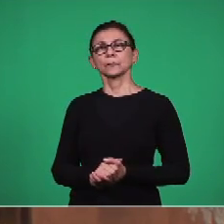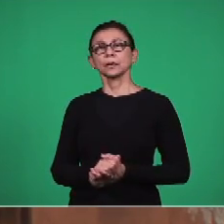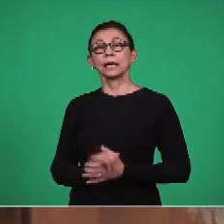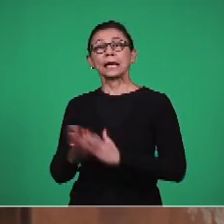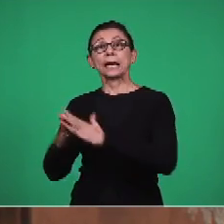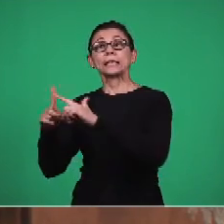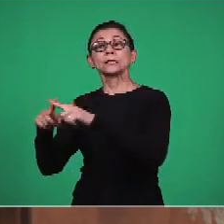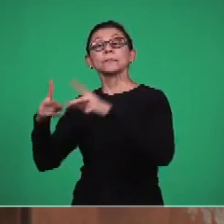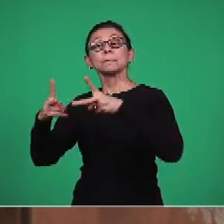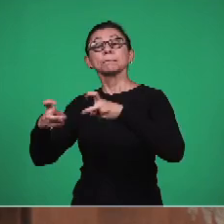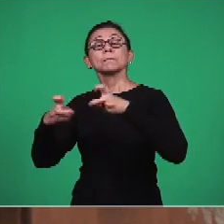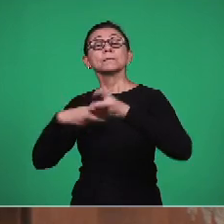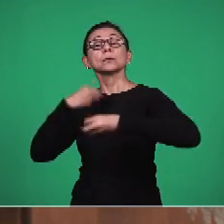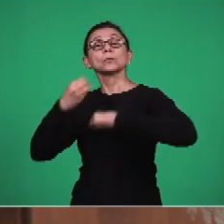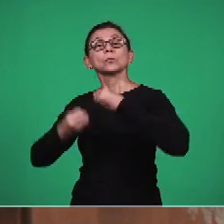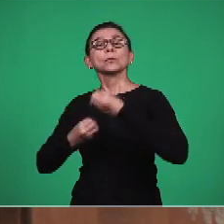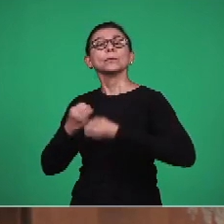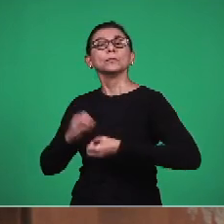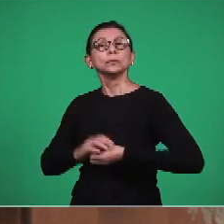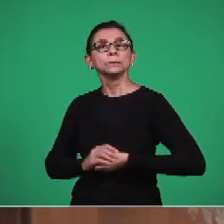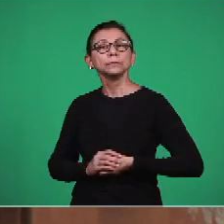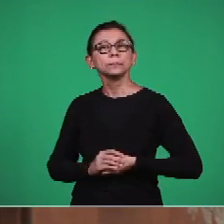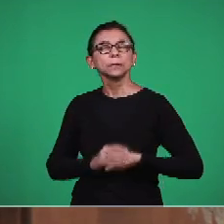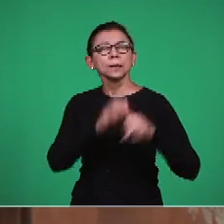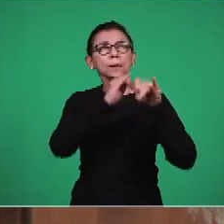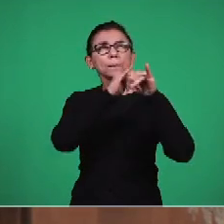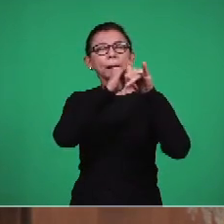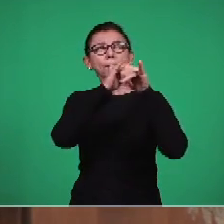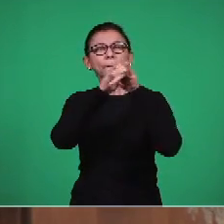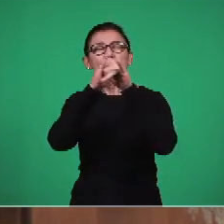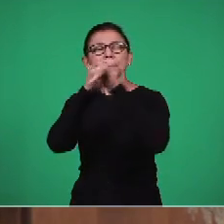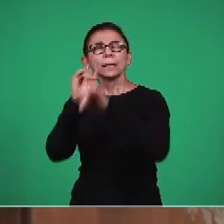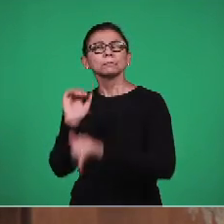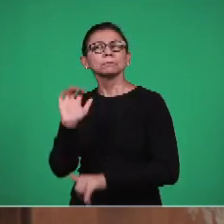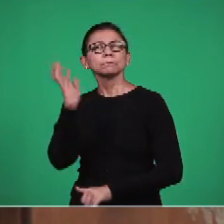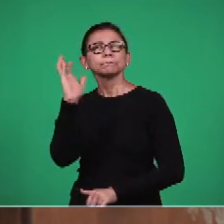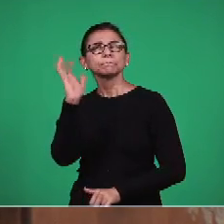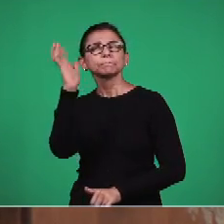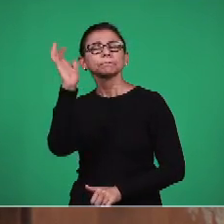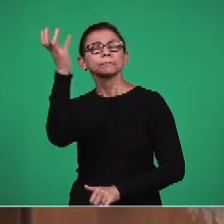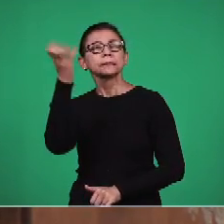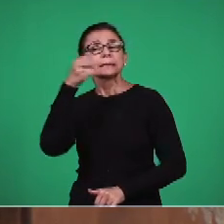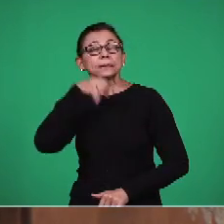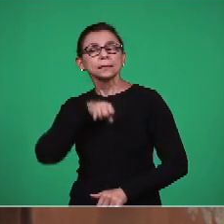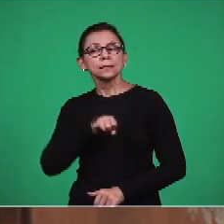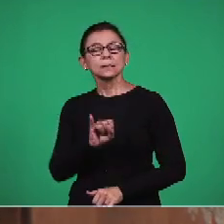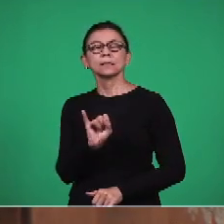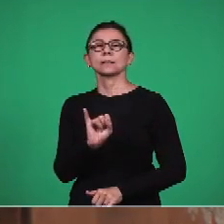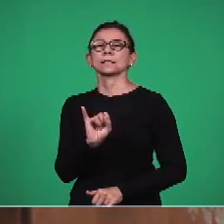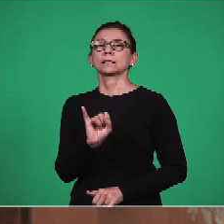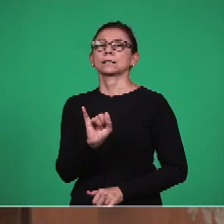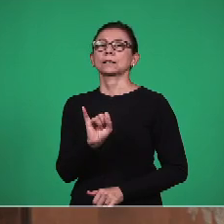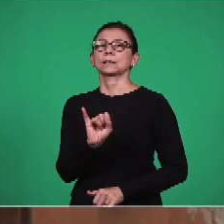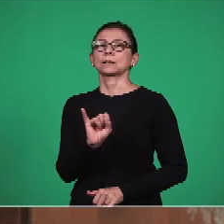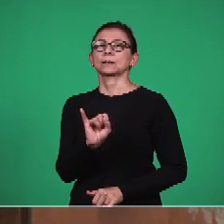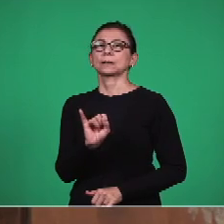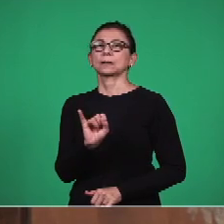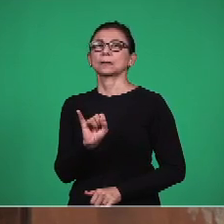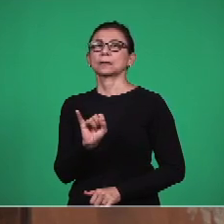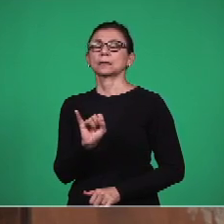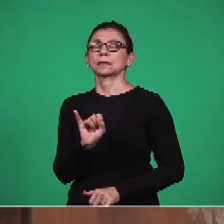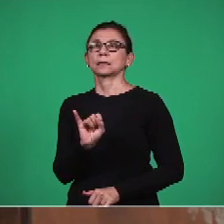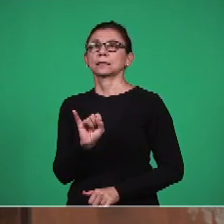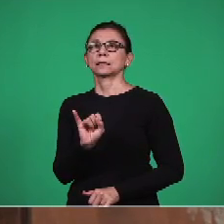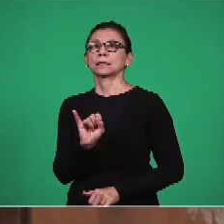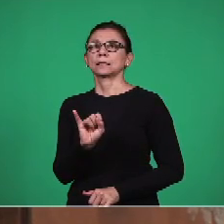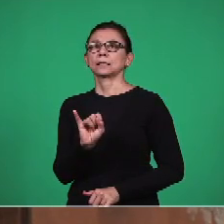aperceber desses toques se ela não tiver aquilo que precede